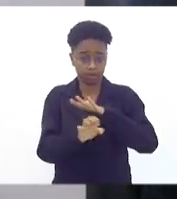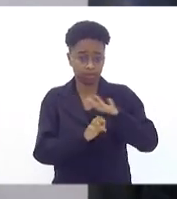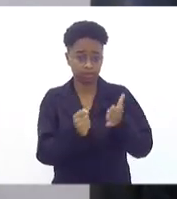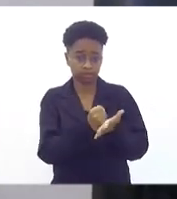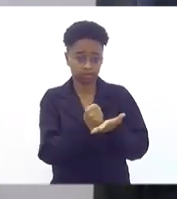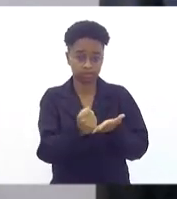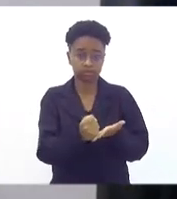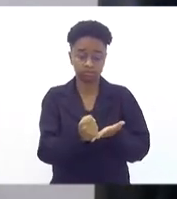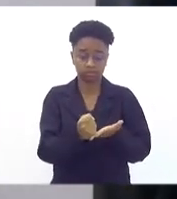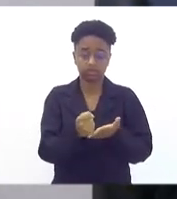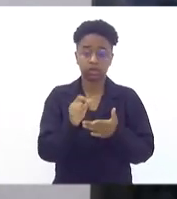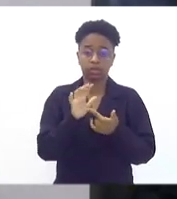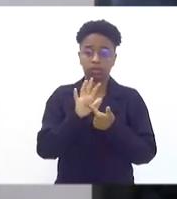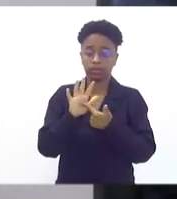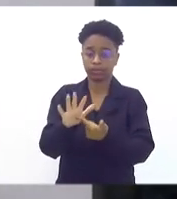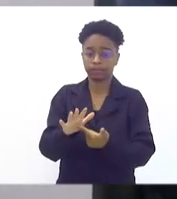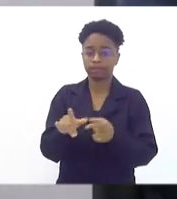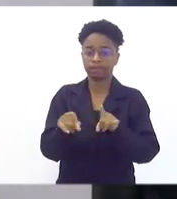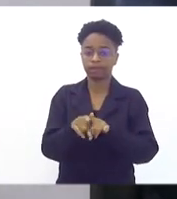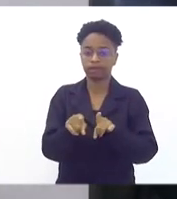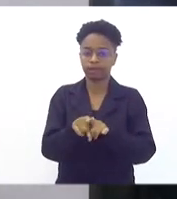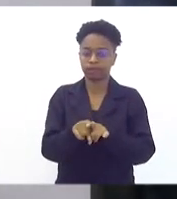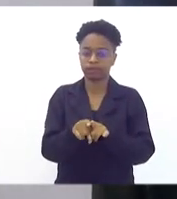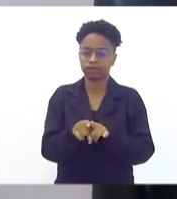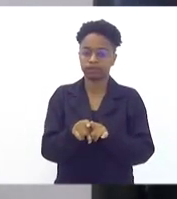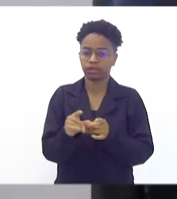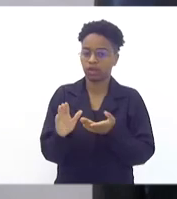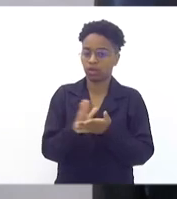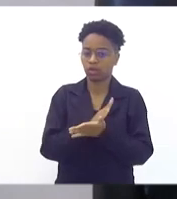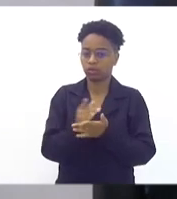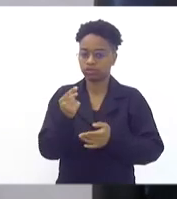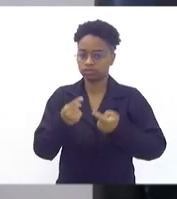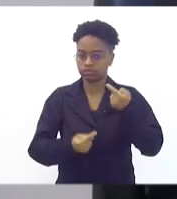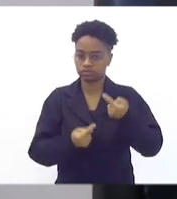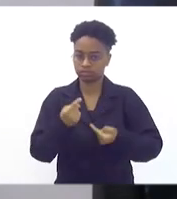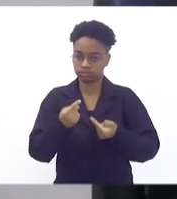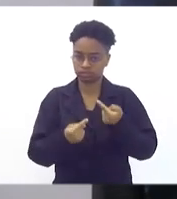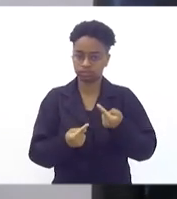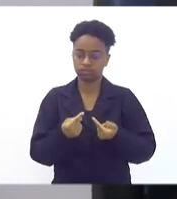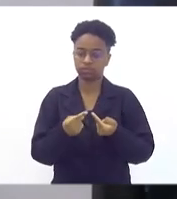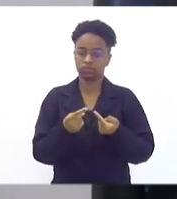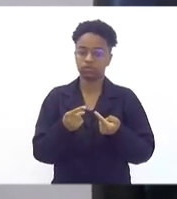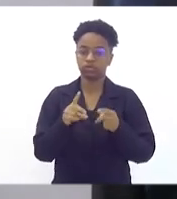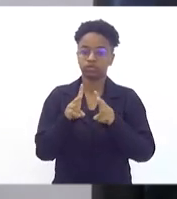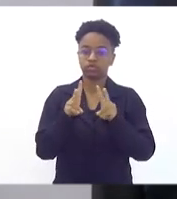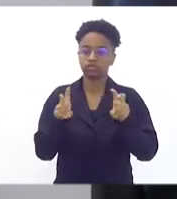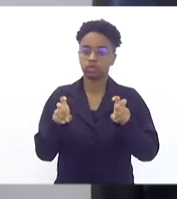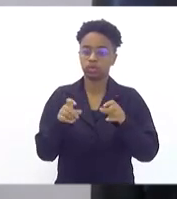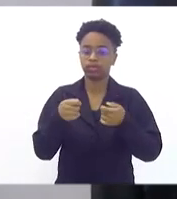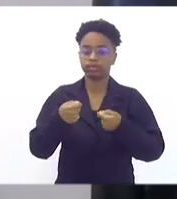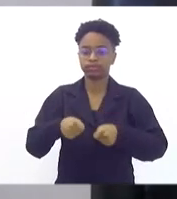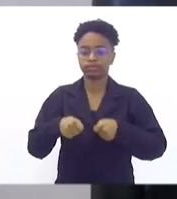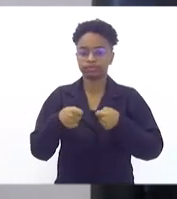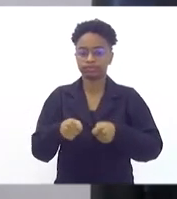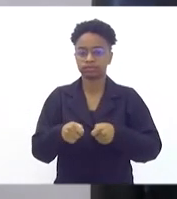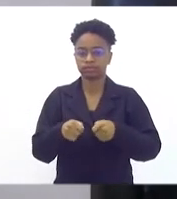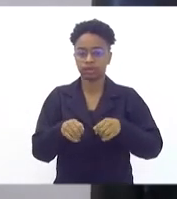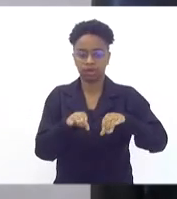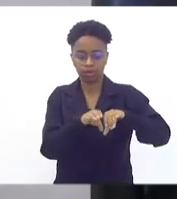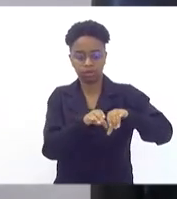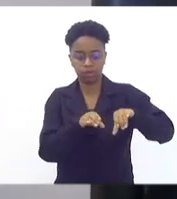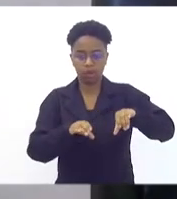foi revelado também em alguns debates aqui a necessidade de ampliação da rede